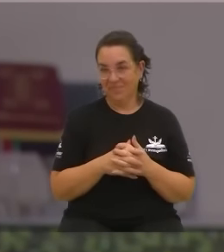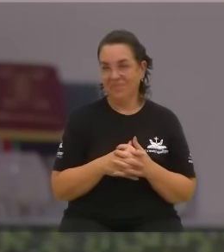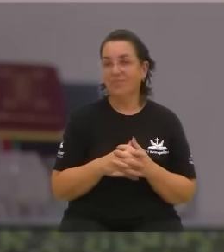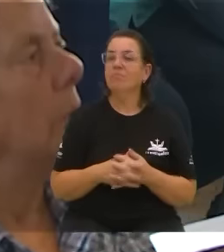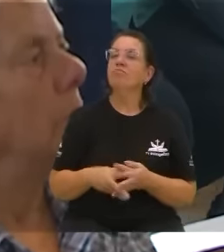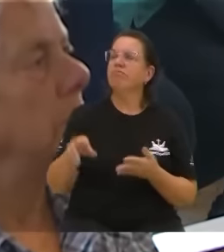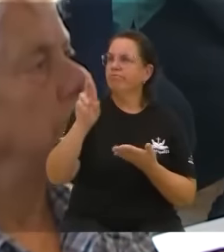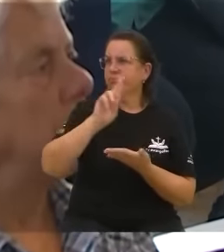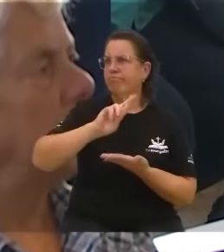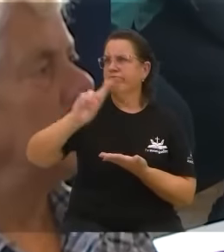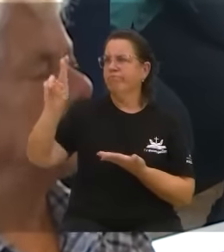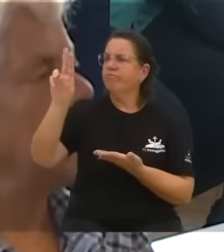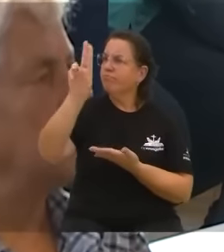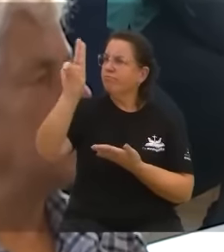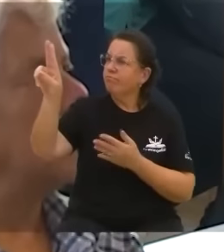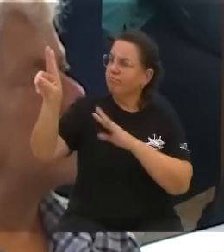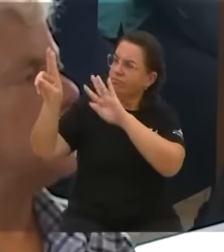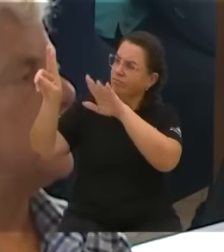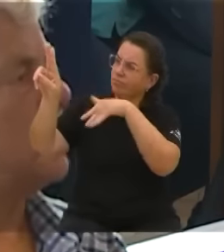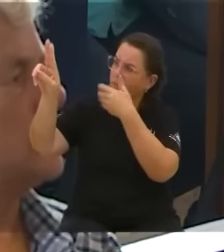todos.